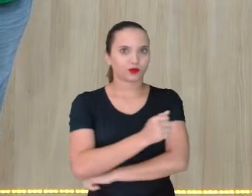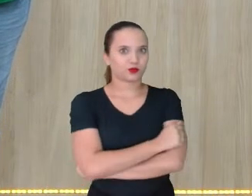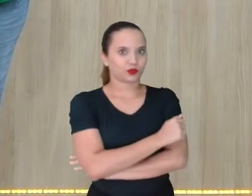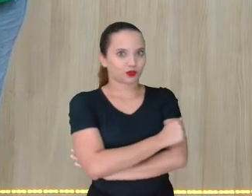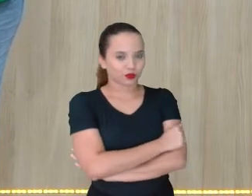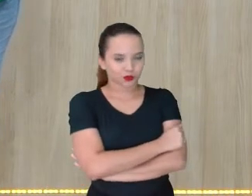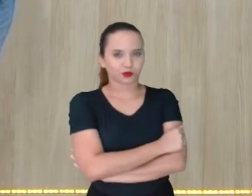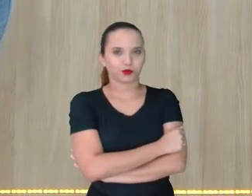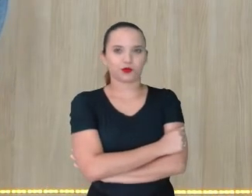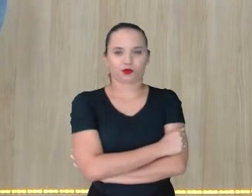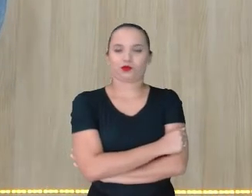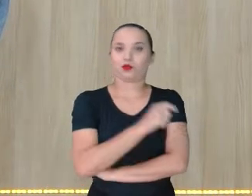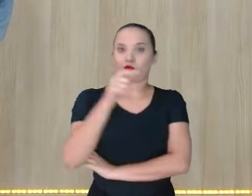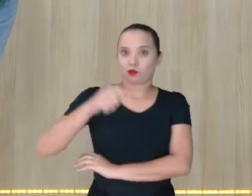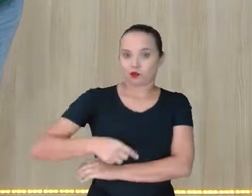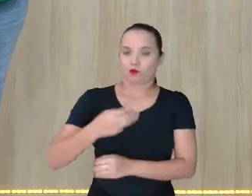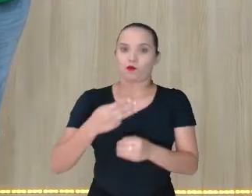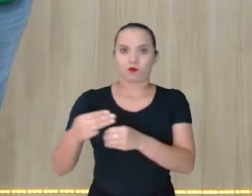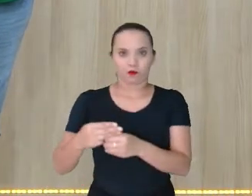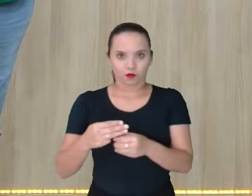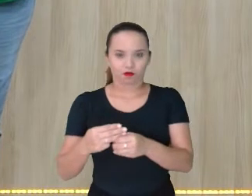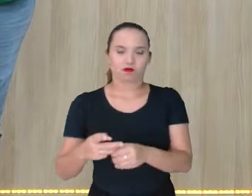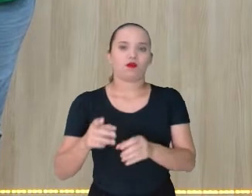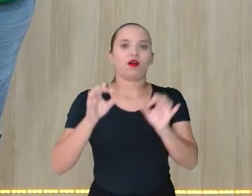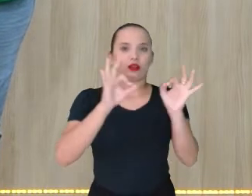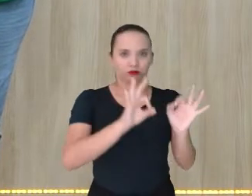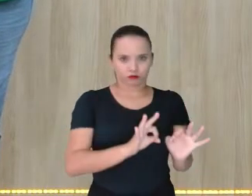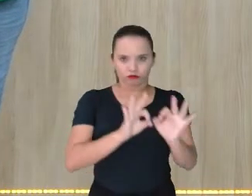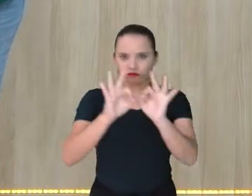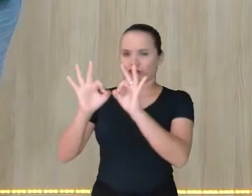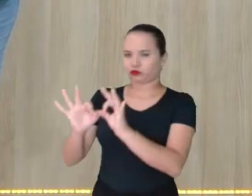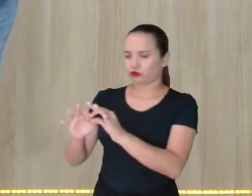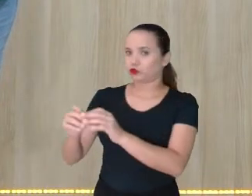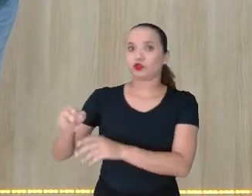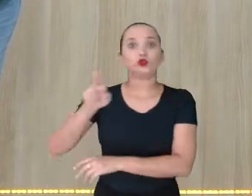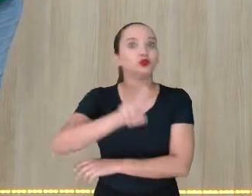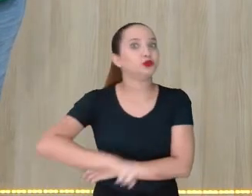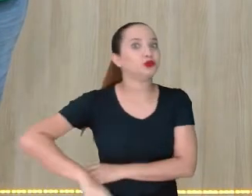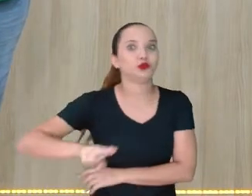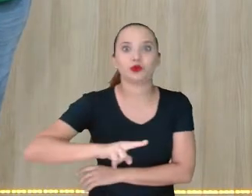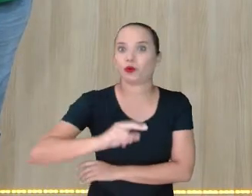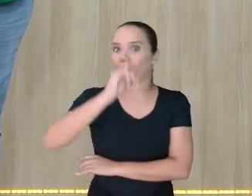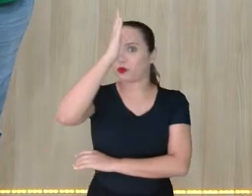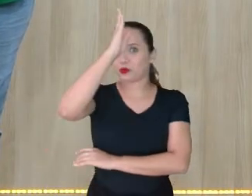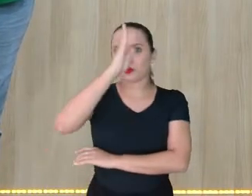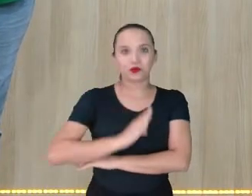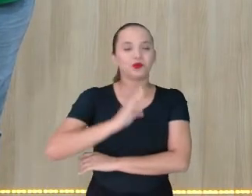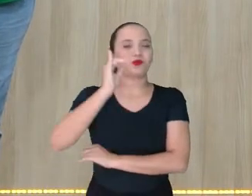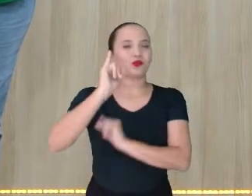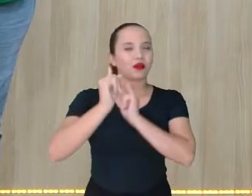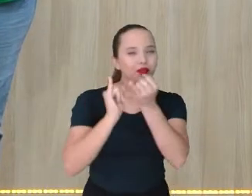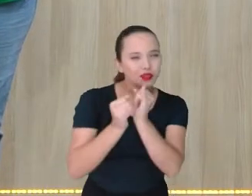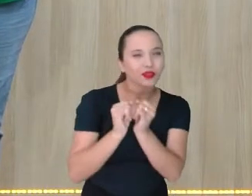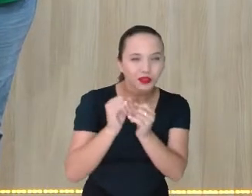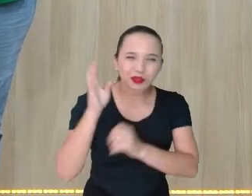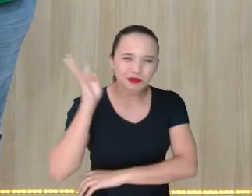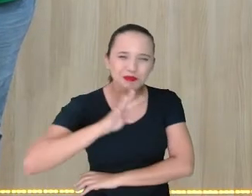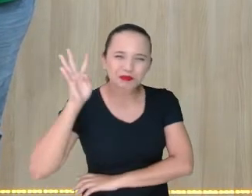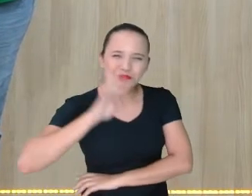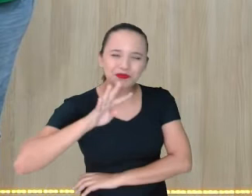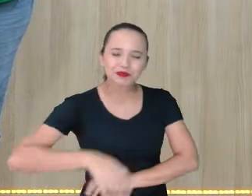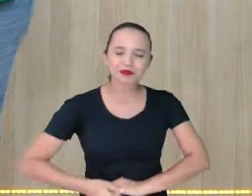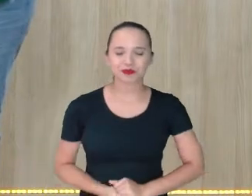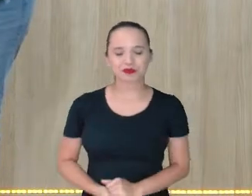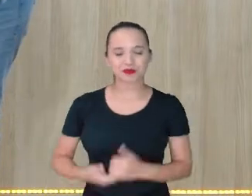estudantes da rede, né, eles vão assistir às aulas sem gastar os dados móveis. Isso é legal, não é? Pois